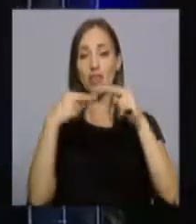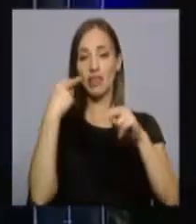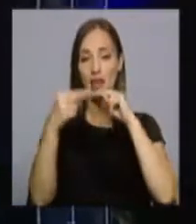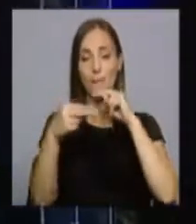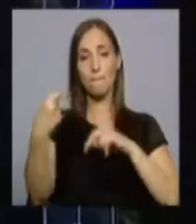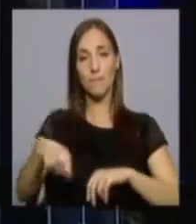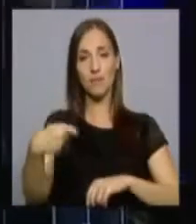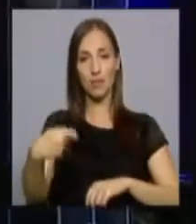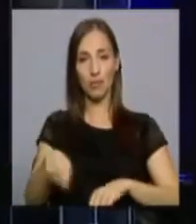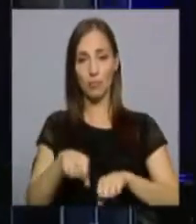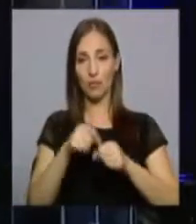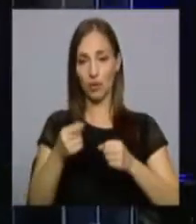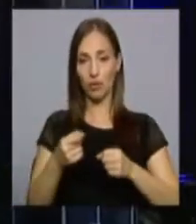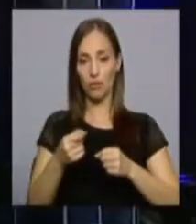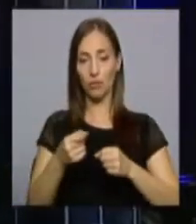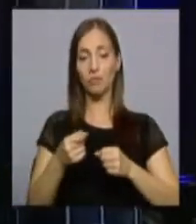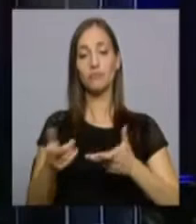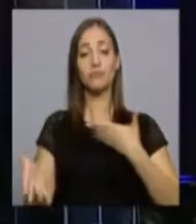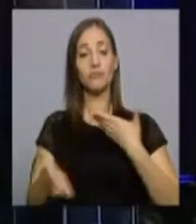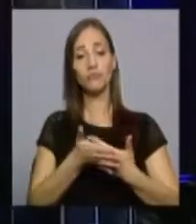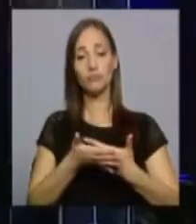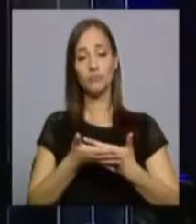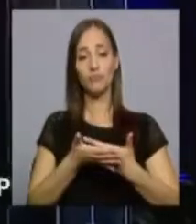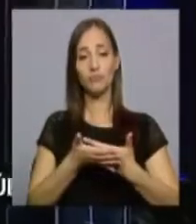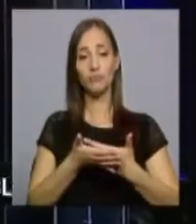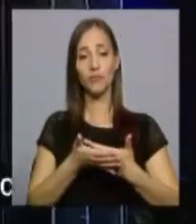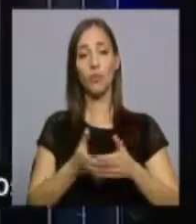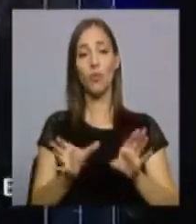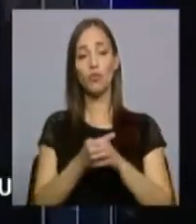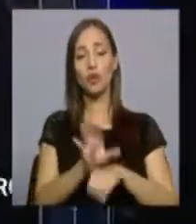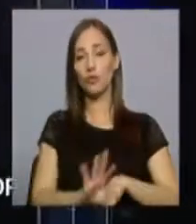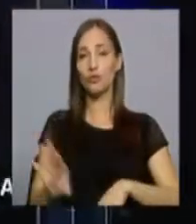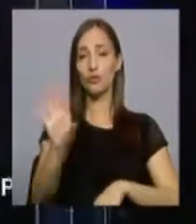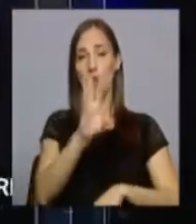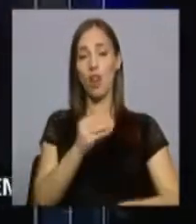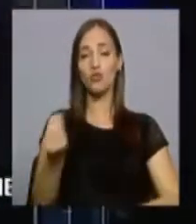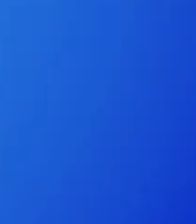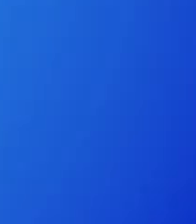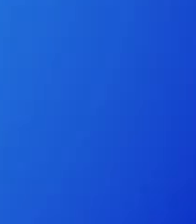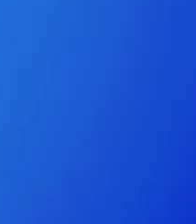presidente do partido. Encerrou o Conselho Nacional da Juventude Centrista.